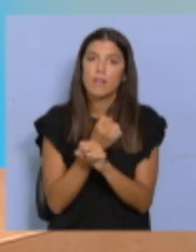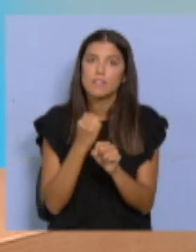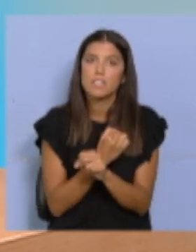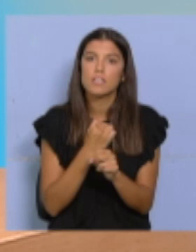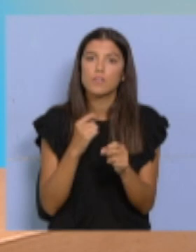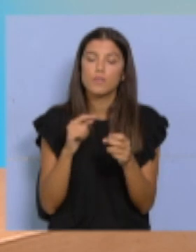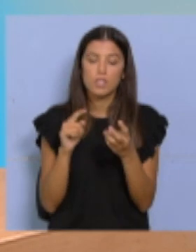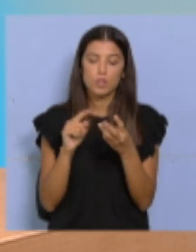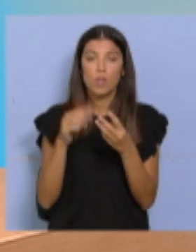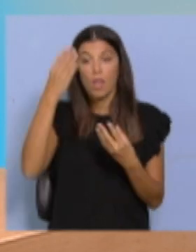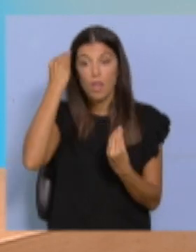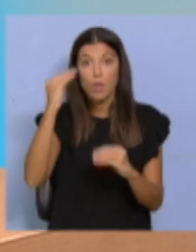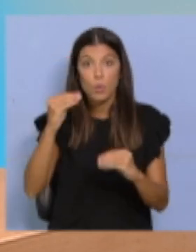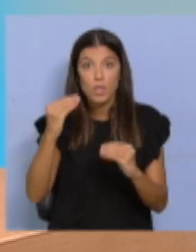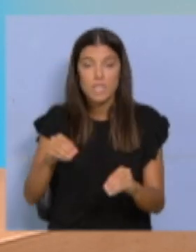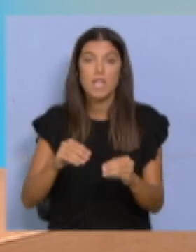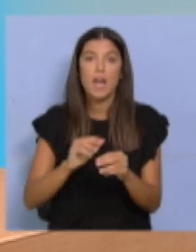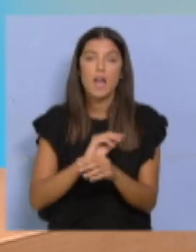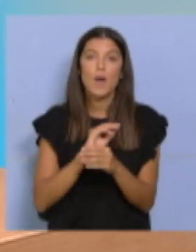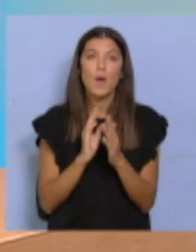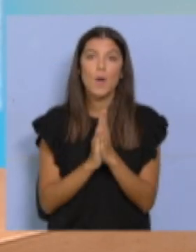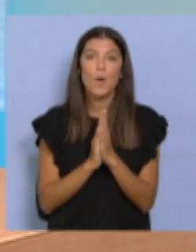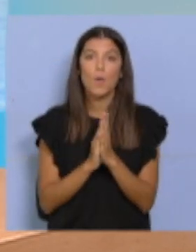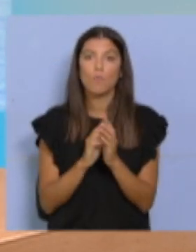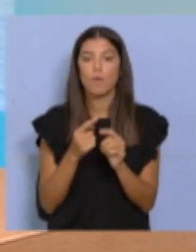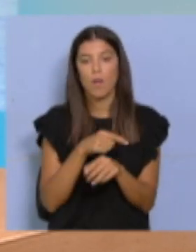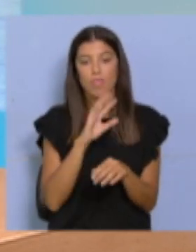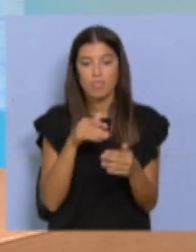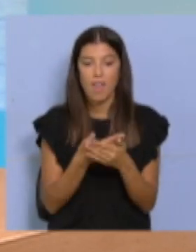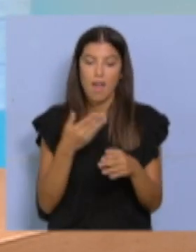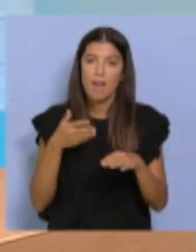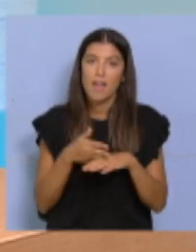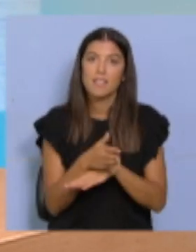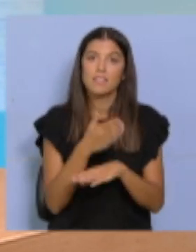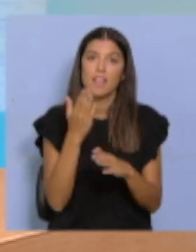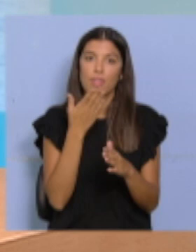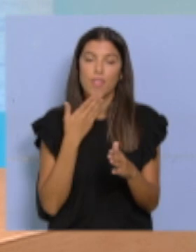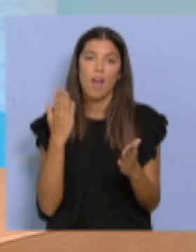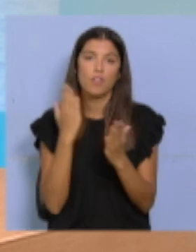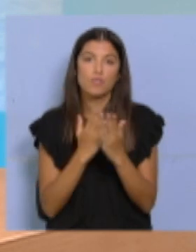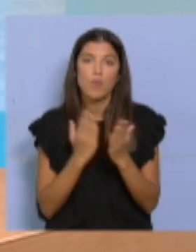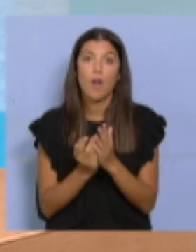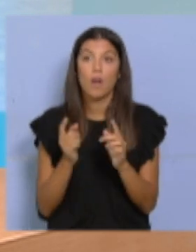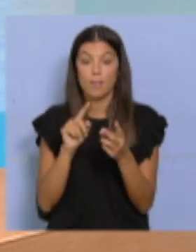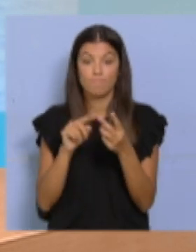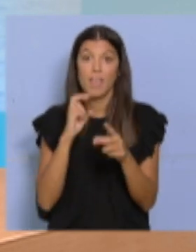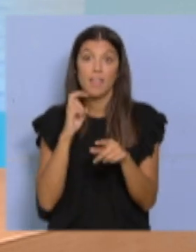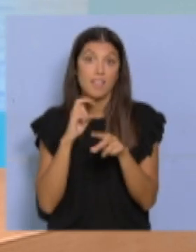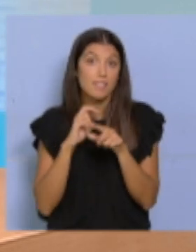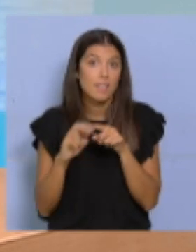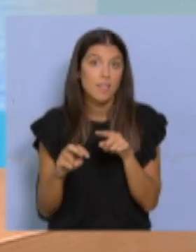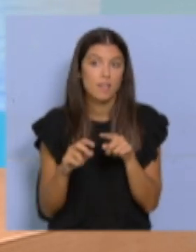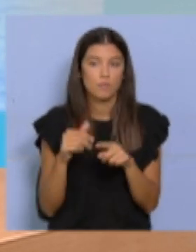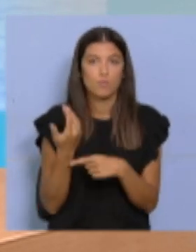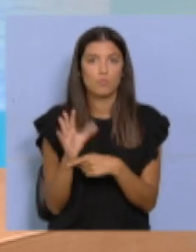educação, então para terem acesso à escola, terem acesso à eletricidade, por exemplo, com geradores,